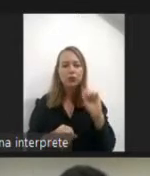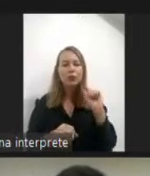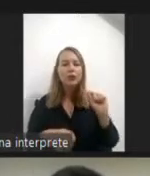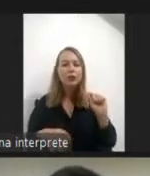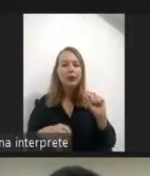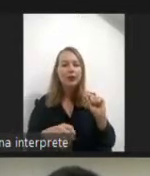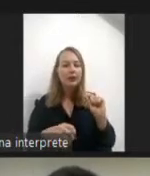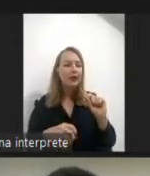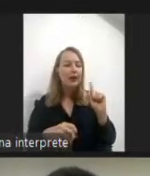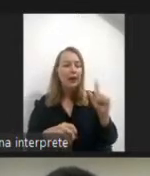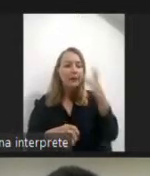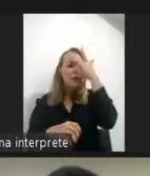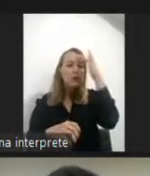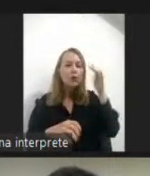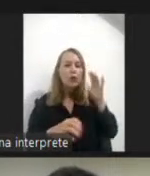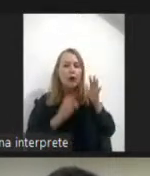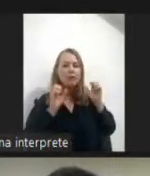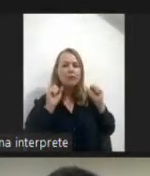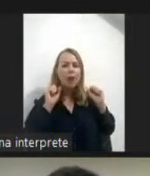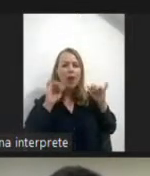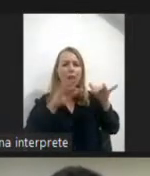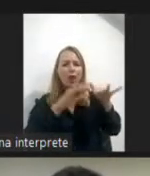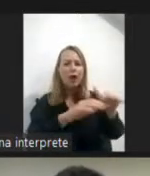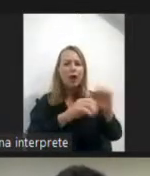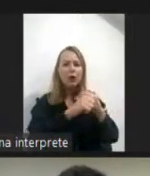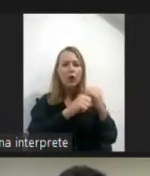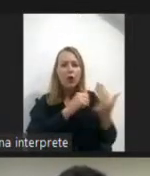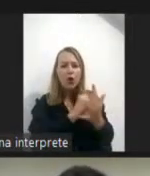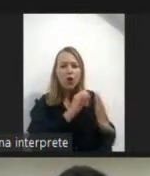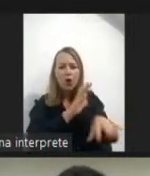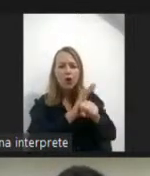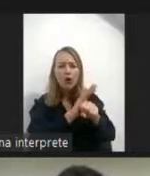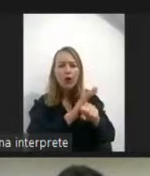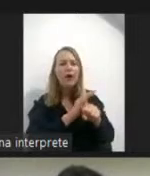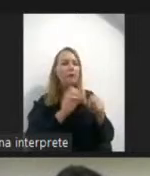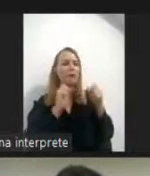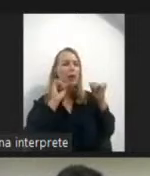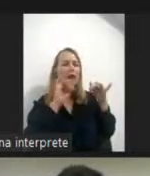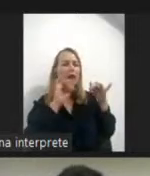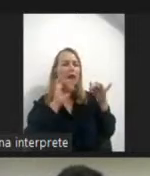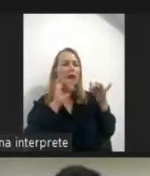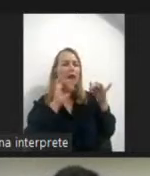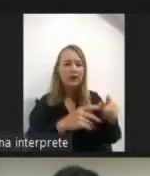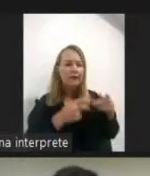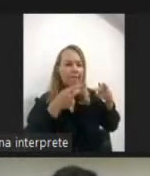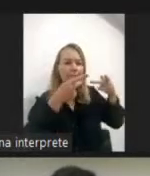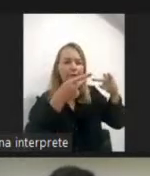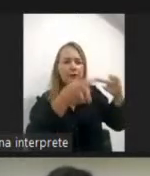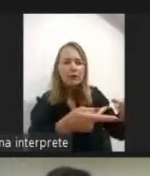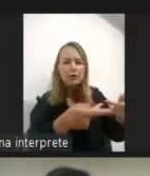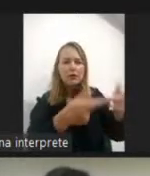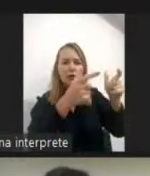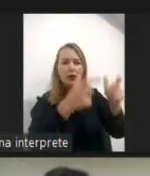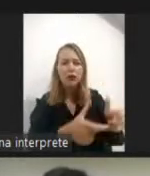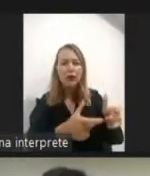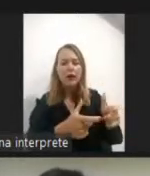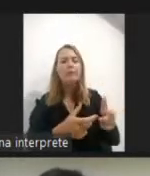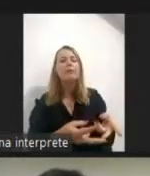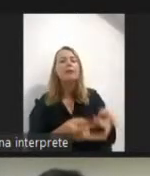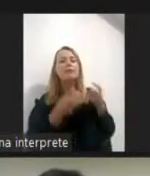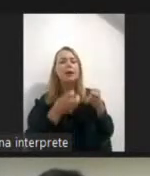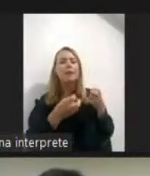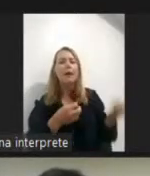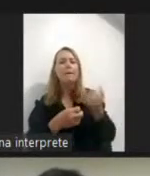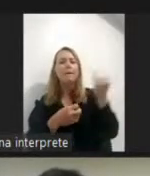Covid. Visitando aquele hospital, nós podemos perceber a importância do capelão, que pega a